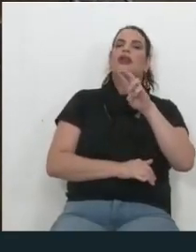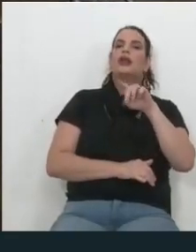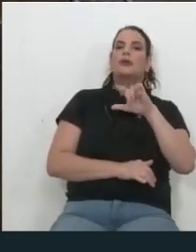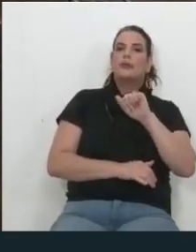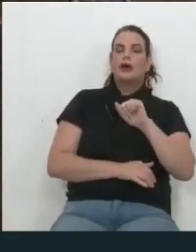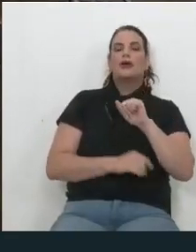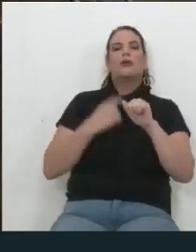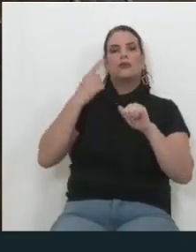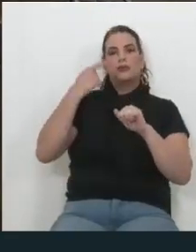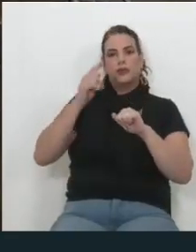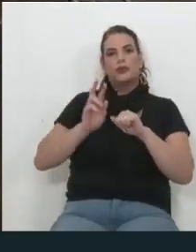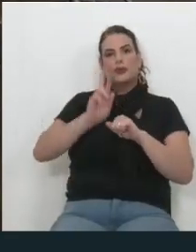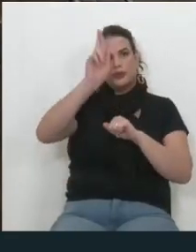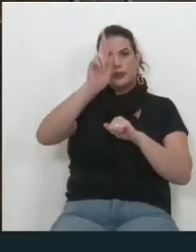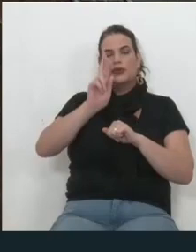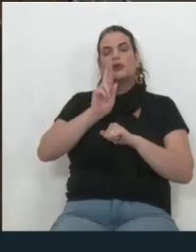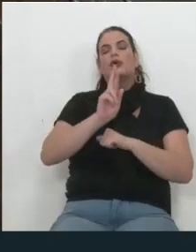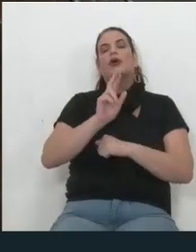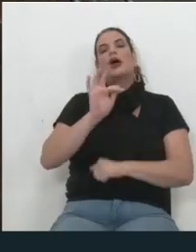vereador Rafael Acosta.